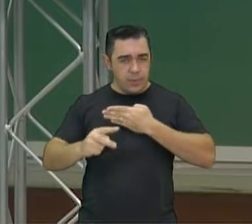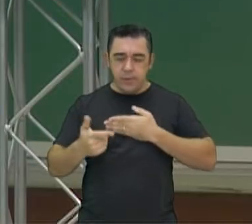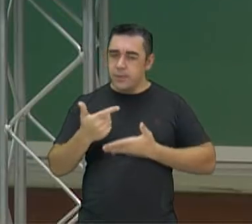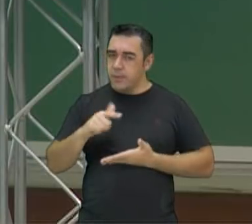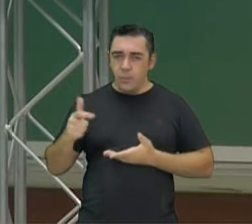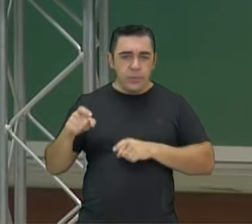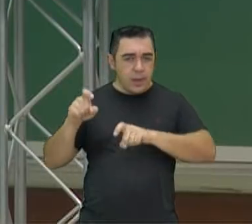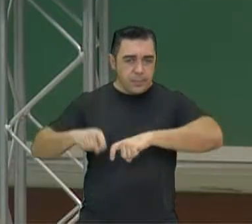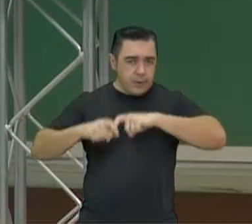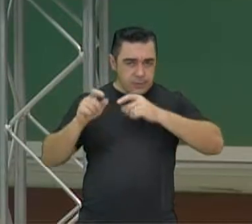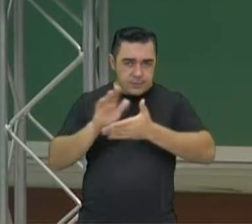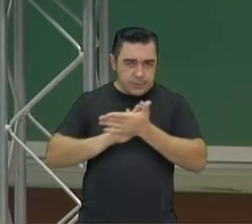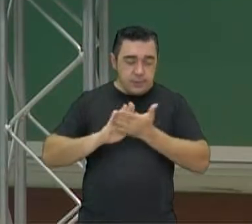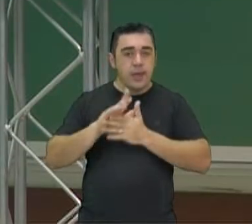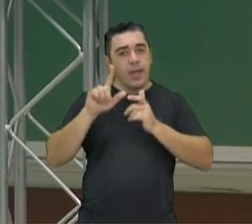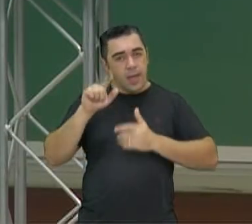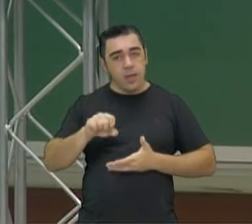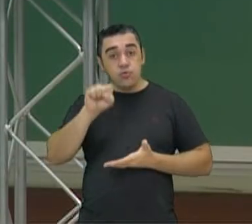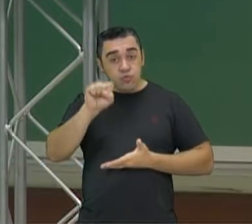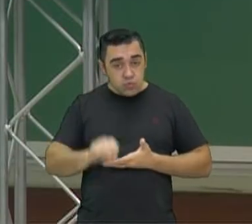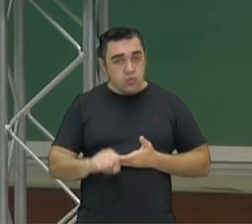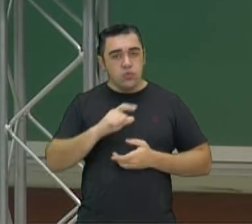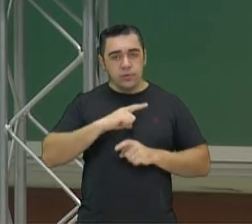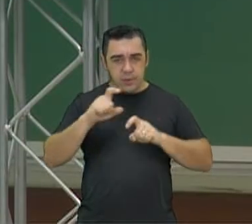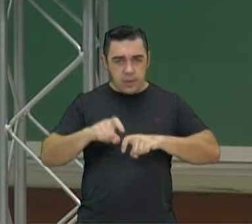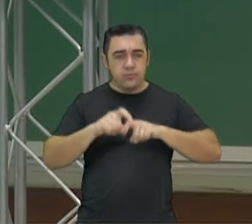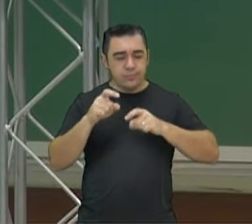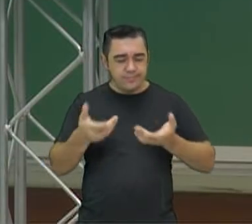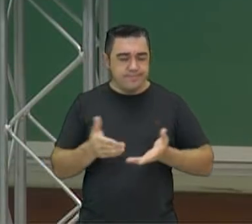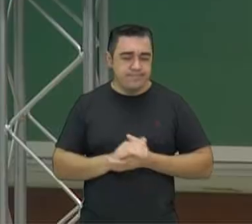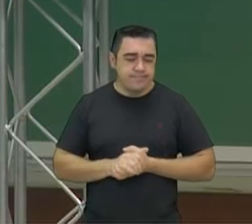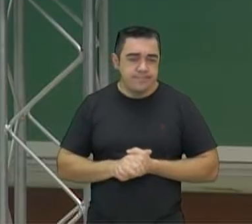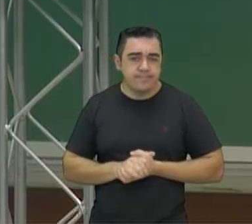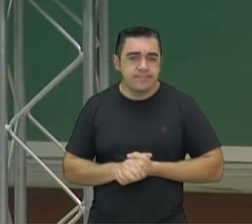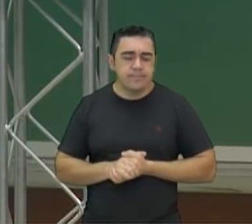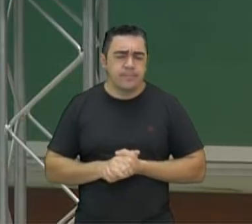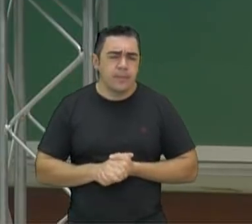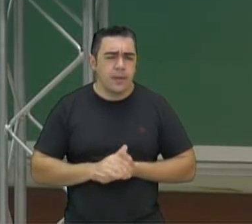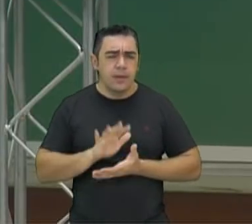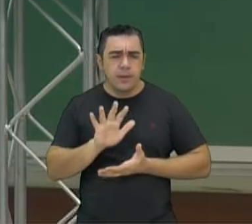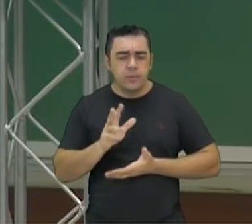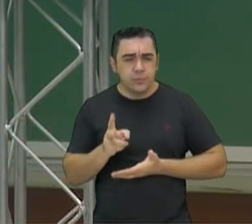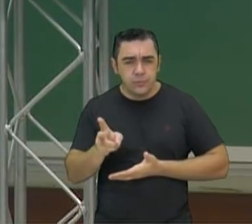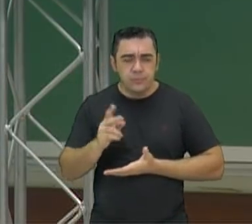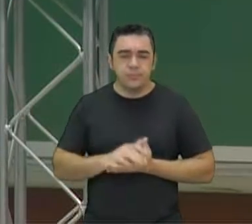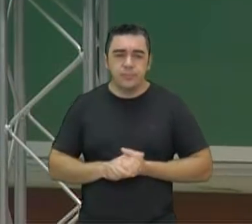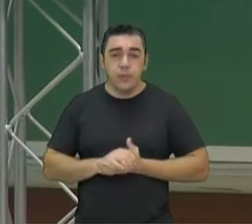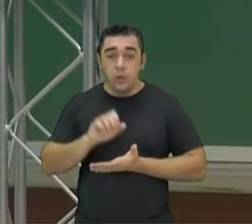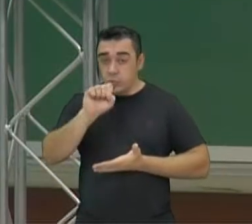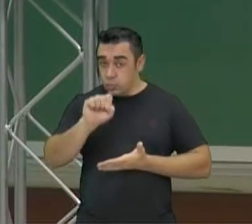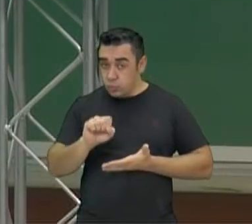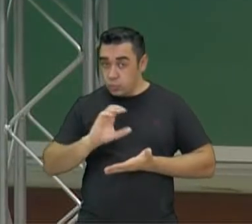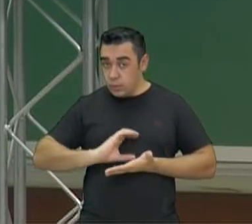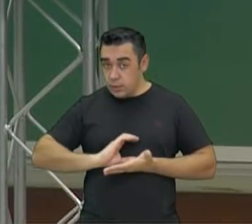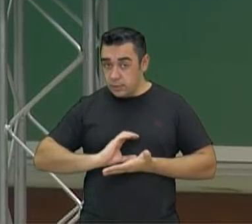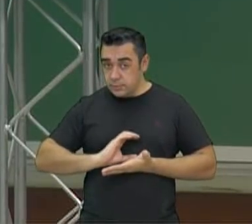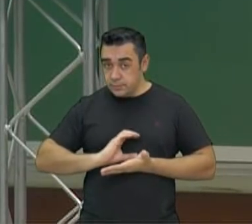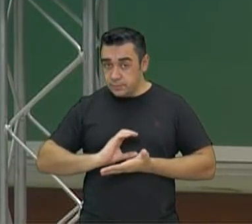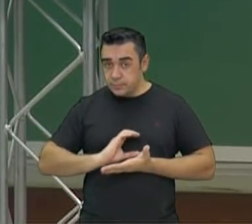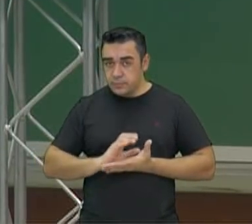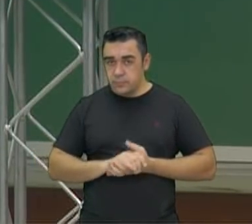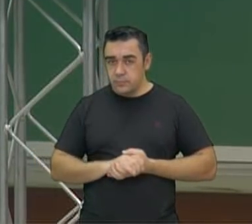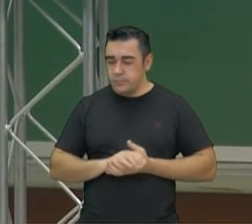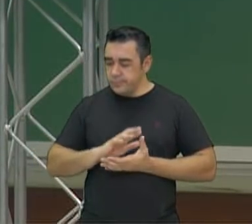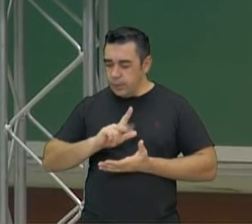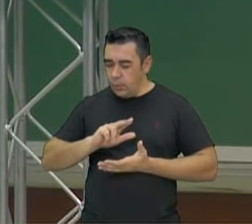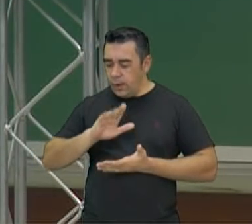Consequentemente, é no sul. Se você tem terras cultiváveis, só pode ter no sul, tá? Mas vamos seguir, ó. Região sul do Canadá possui terras não cultiváveis?